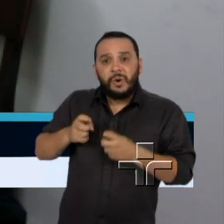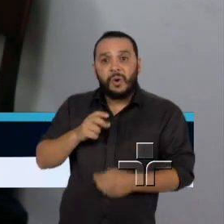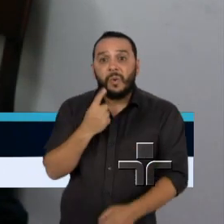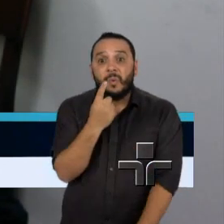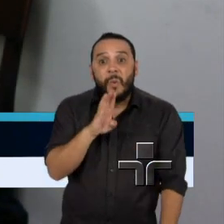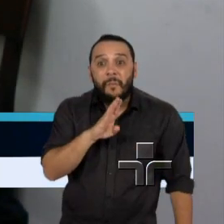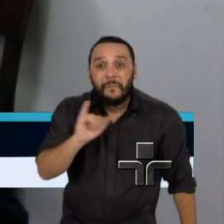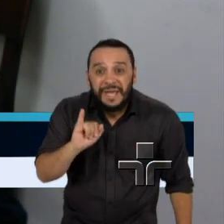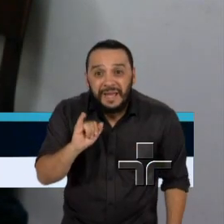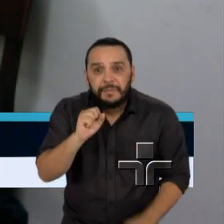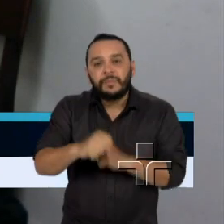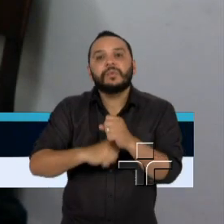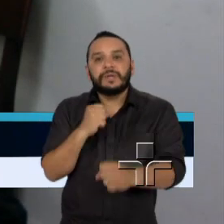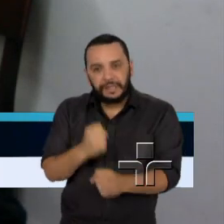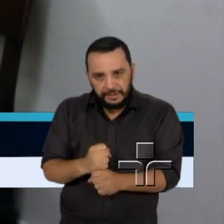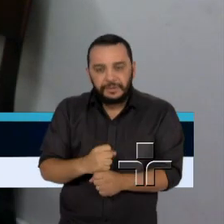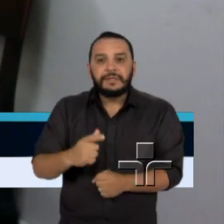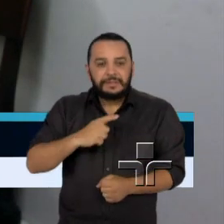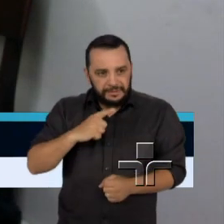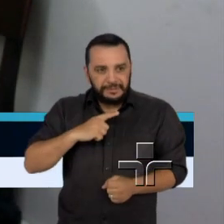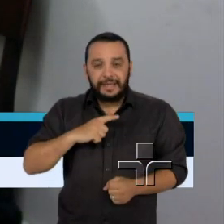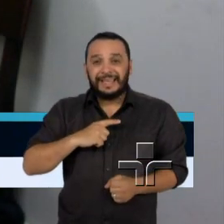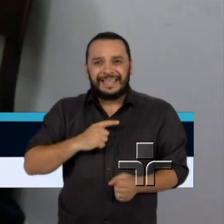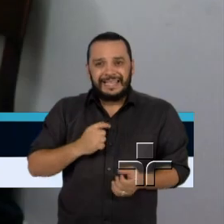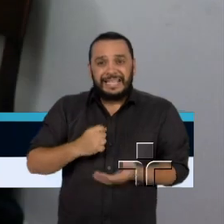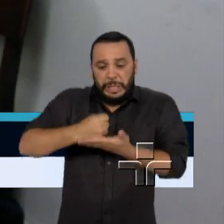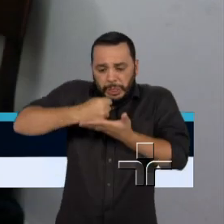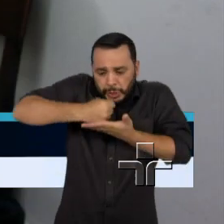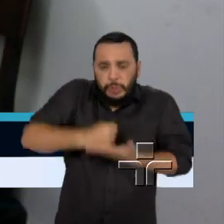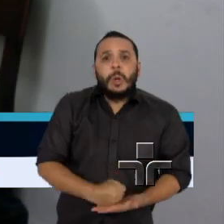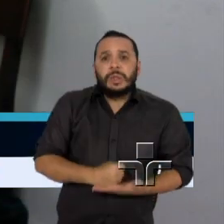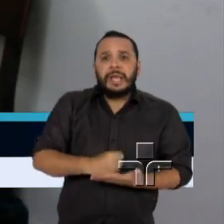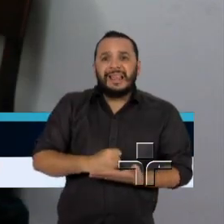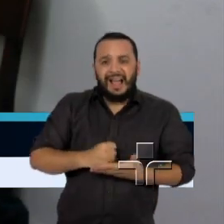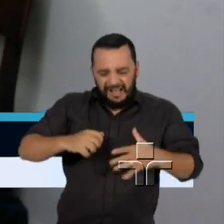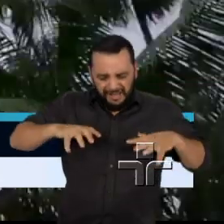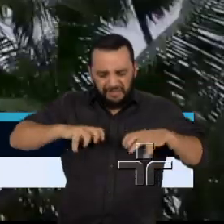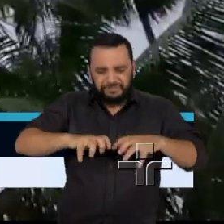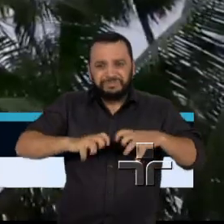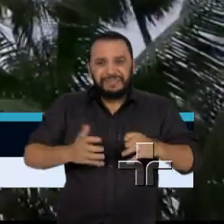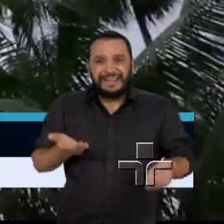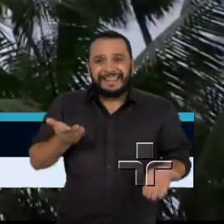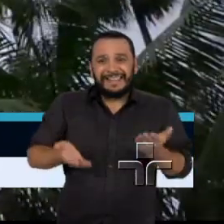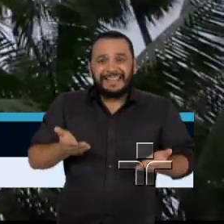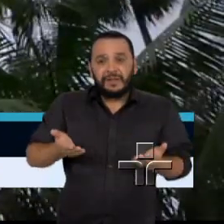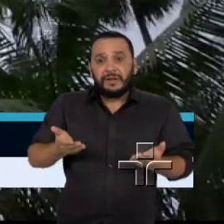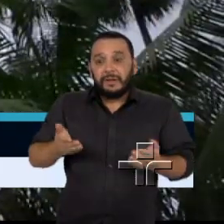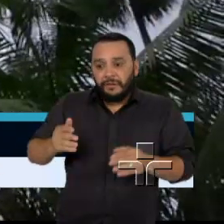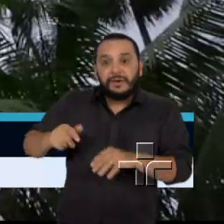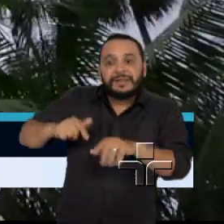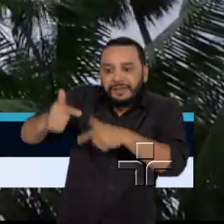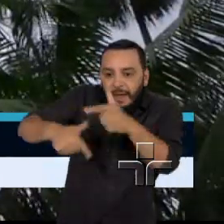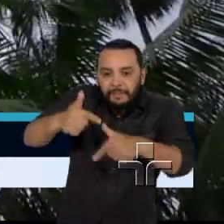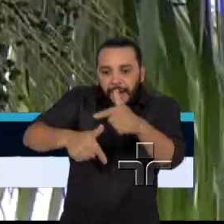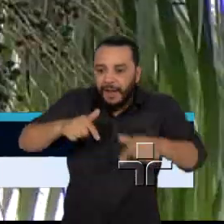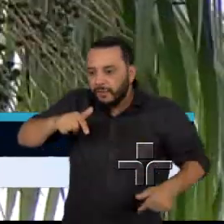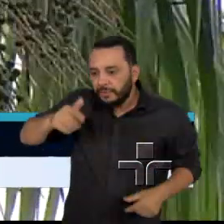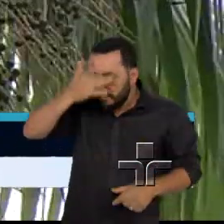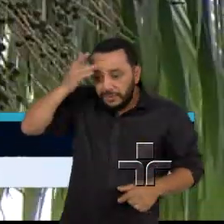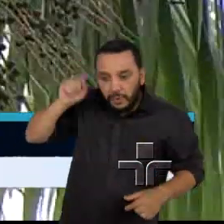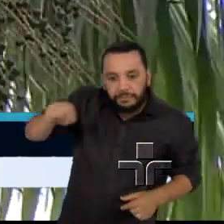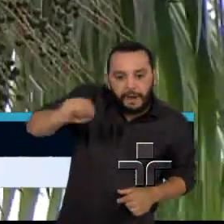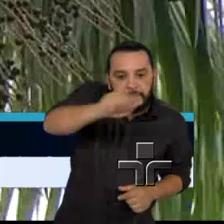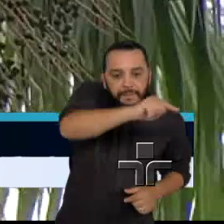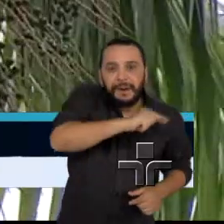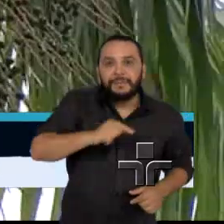mil toneladas de polpa e que mobiliza 300 mil habitantes na região. Isso mostra que a biodiversidade deveria